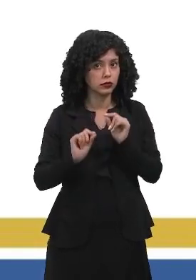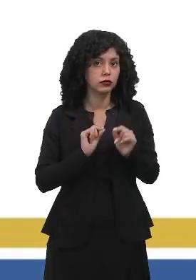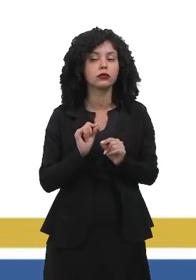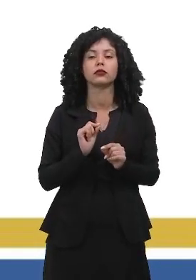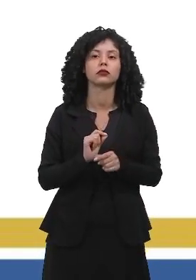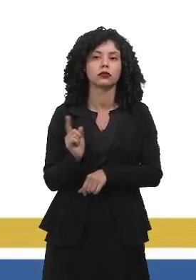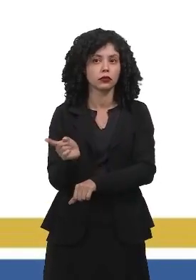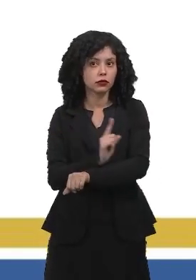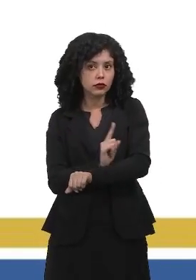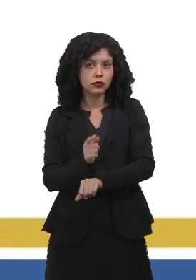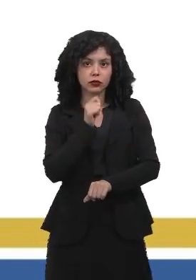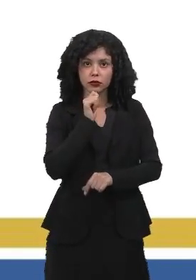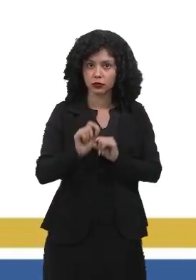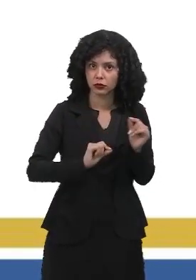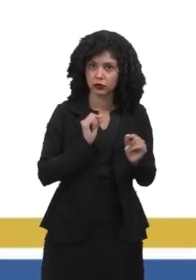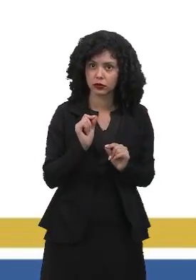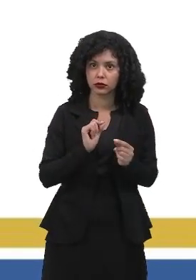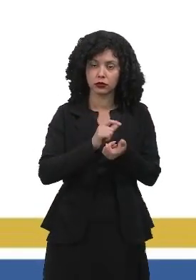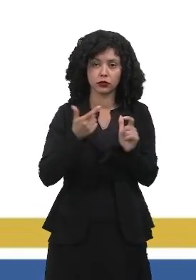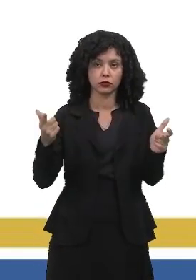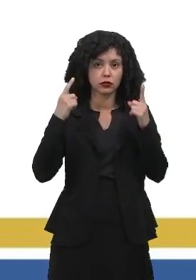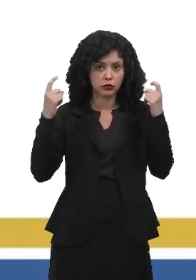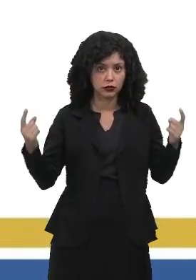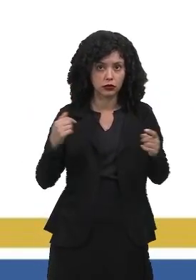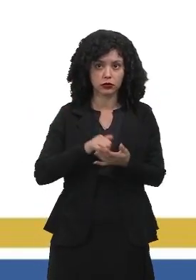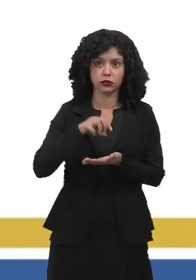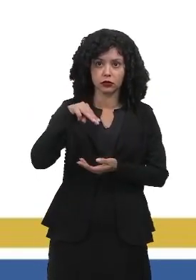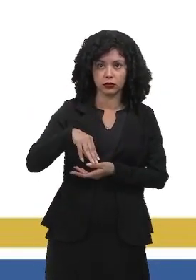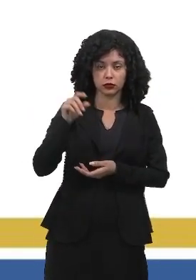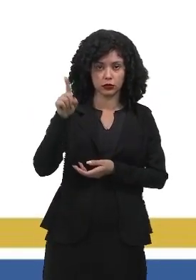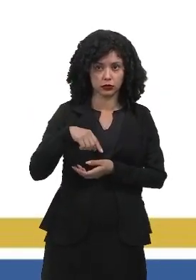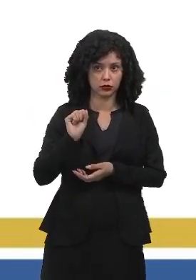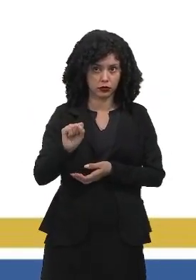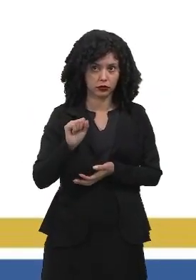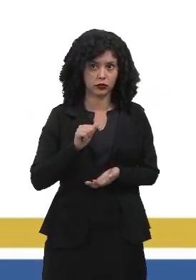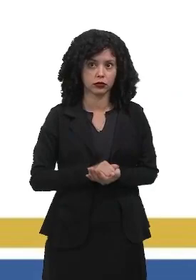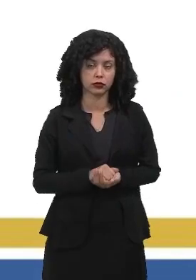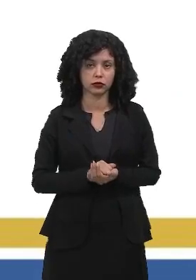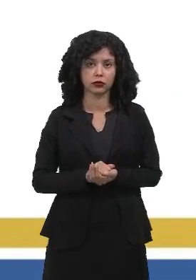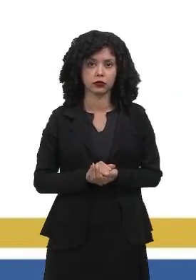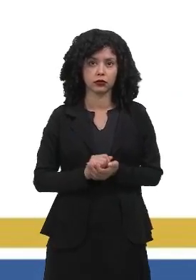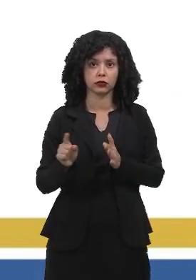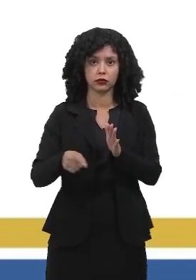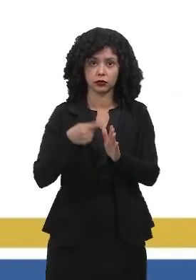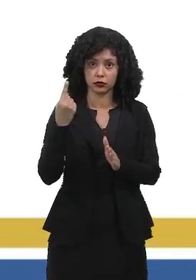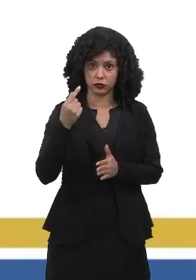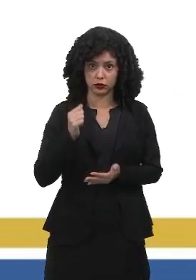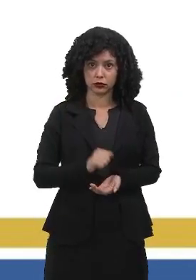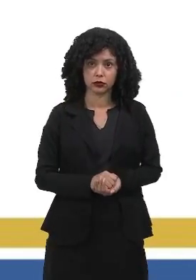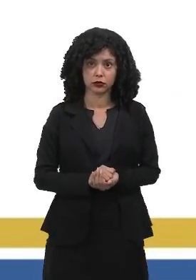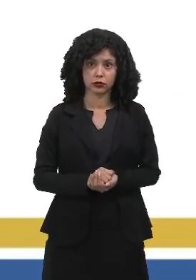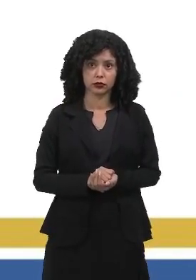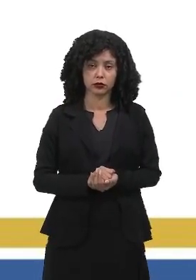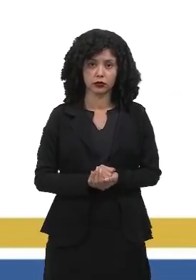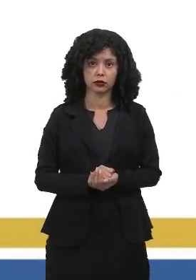saber a velocidade do som na camada líquida em metros por segundo. Primeiro,